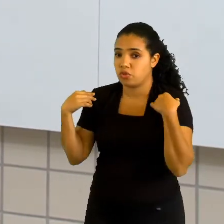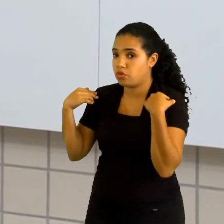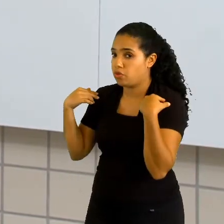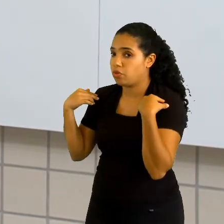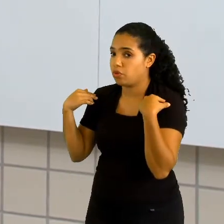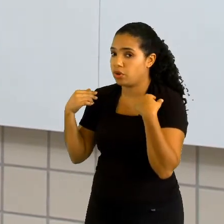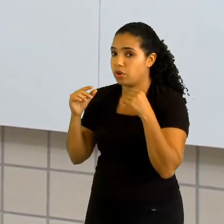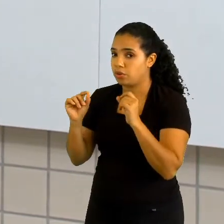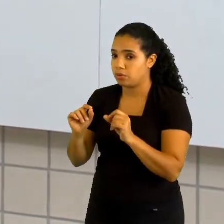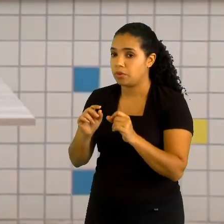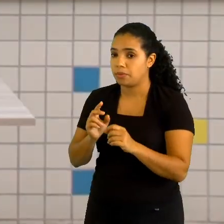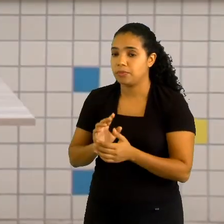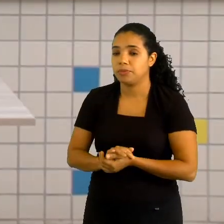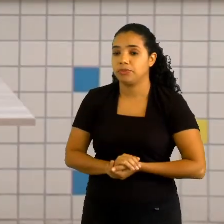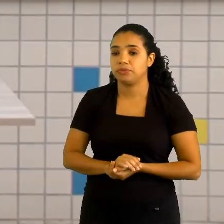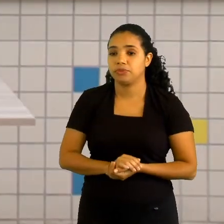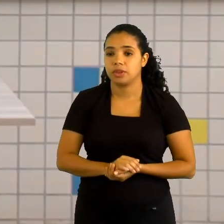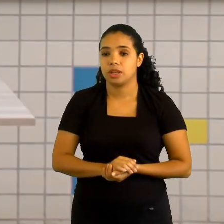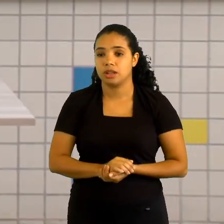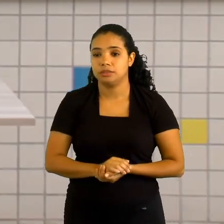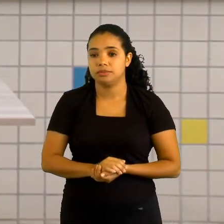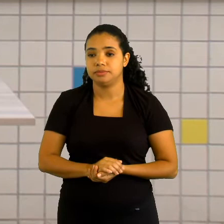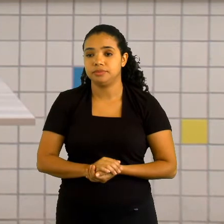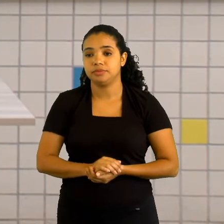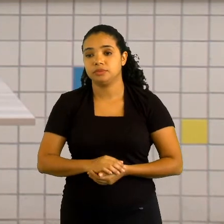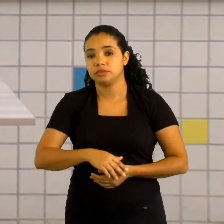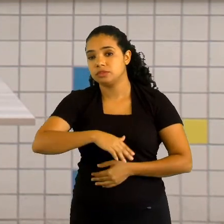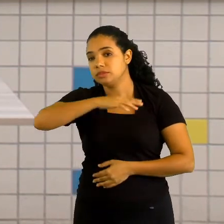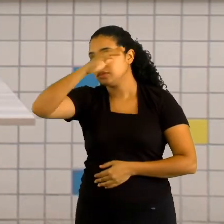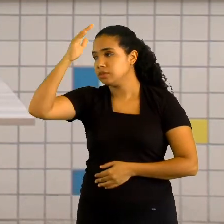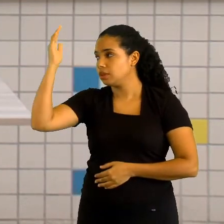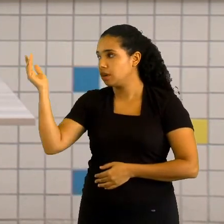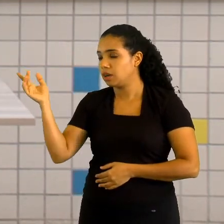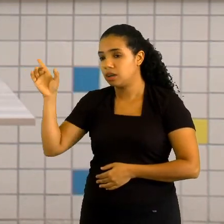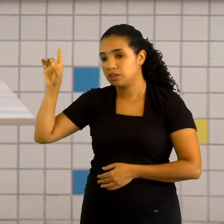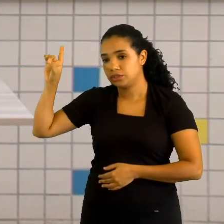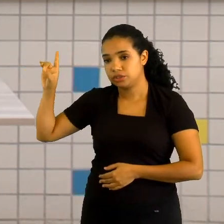direção que vocês estão, beleza? Sempre que eu ando para a direita,